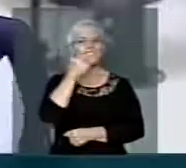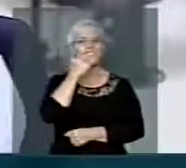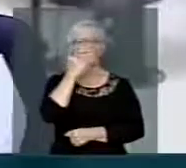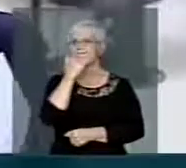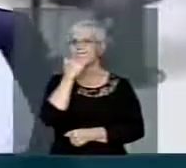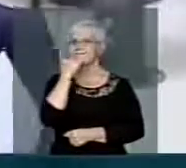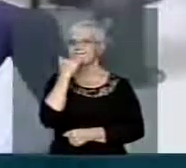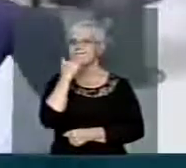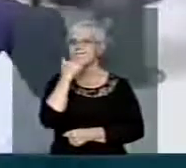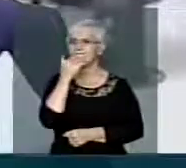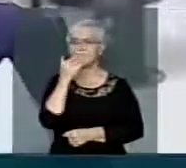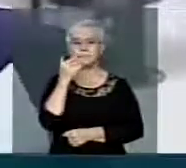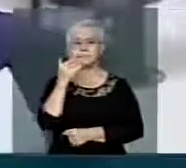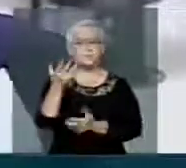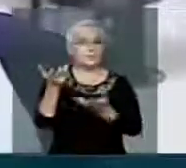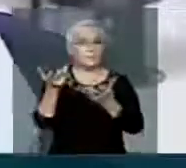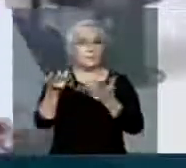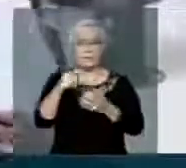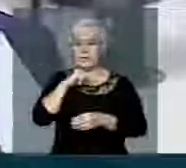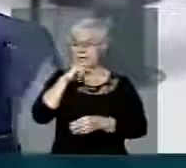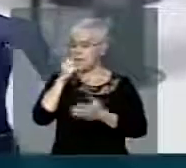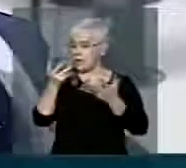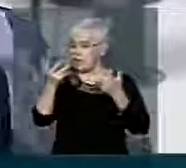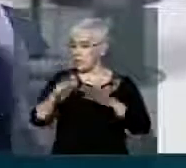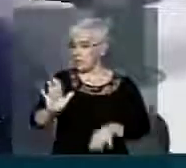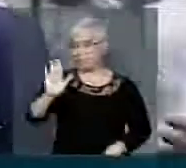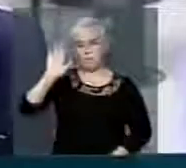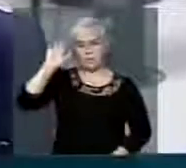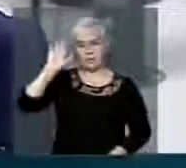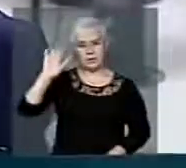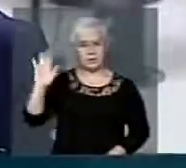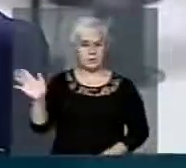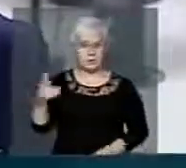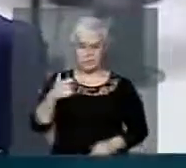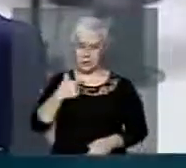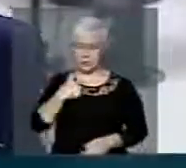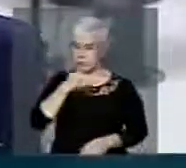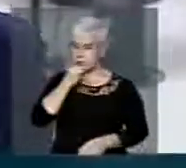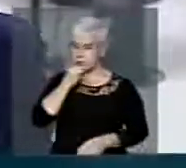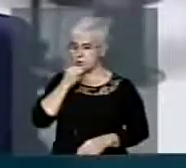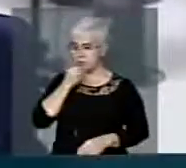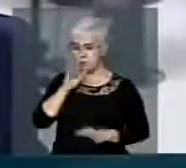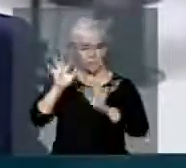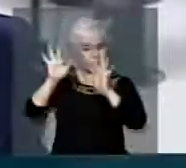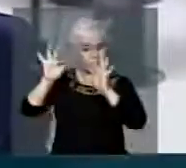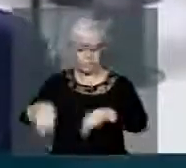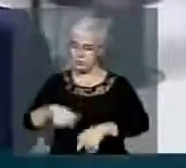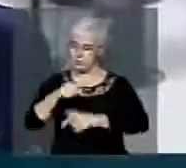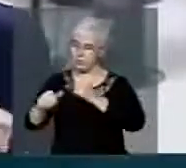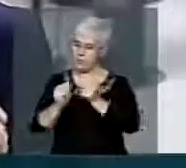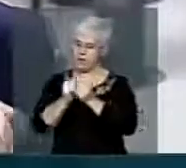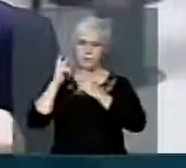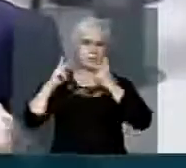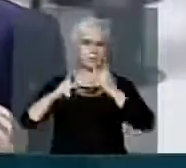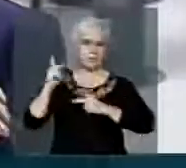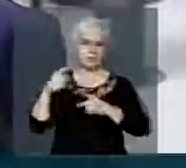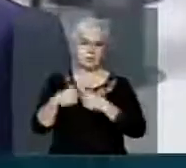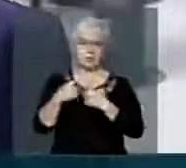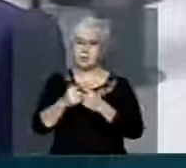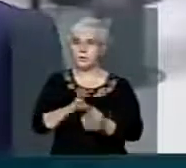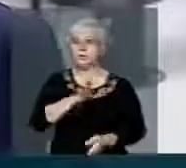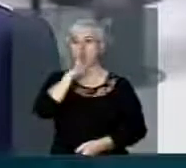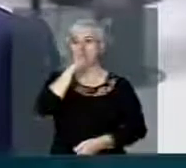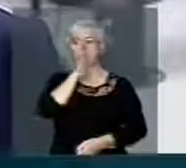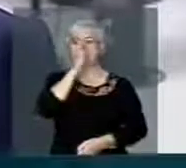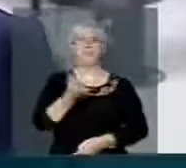queira mais ser candidato. Esse modesto servidor do povo está encerrando a carreira política, porque eu não aguento mais ver esses